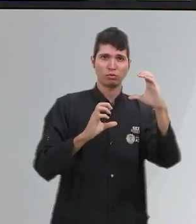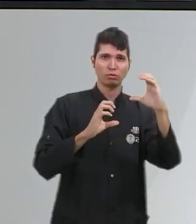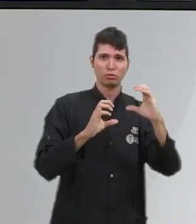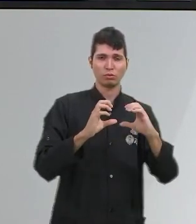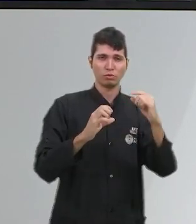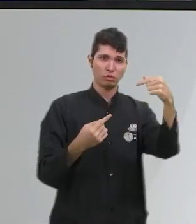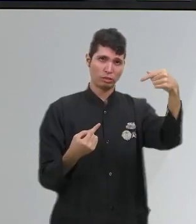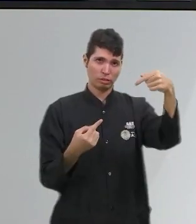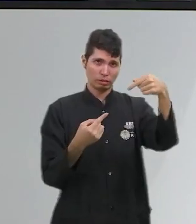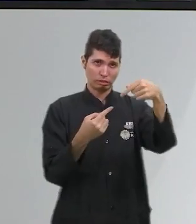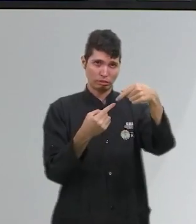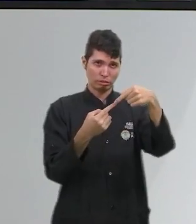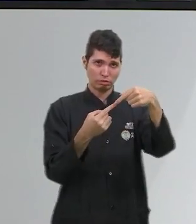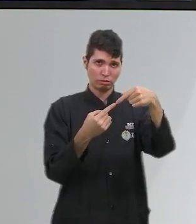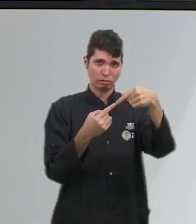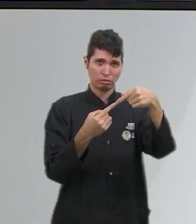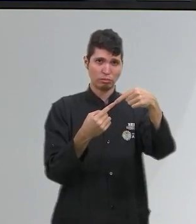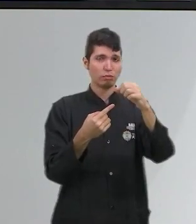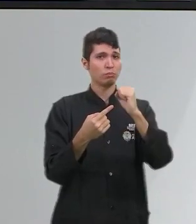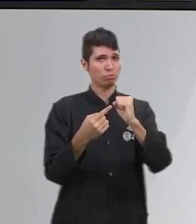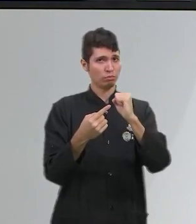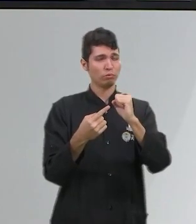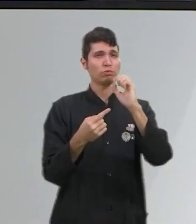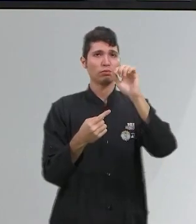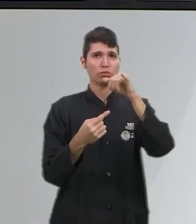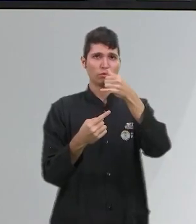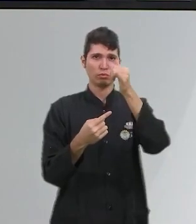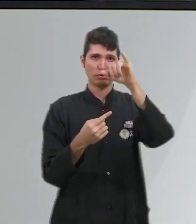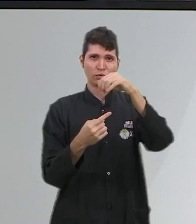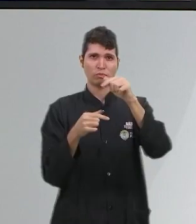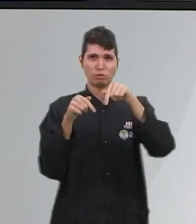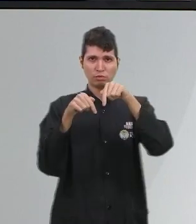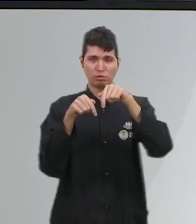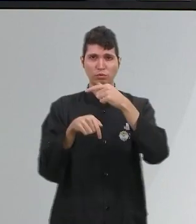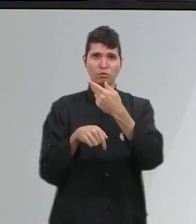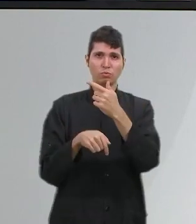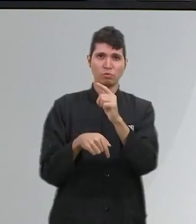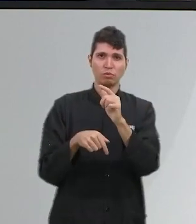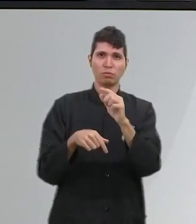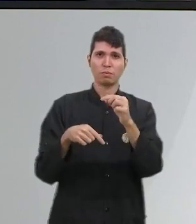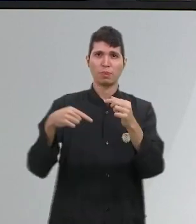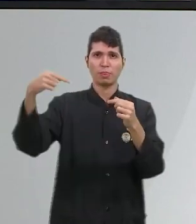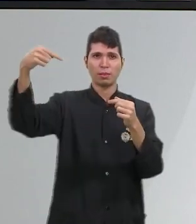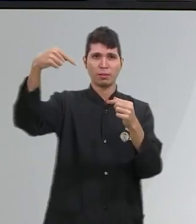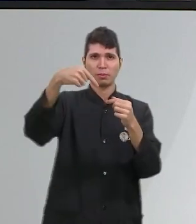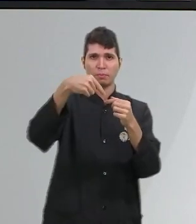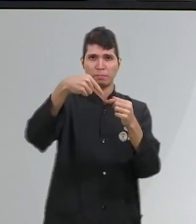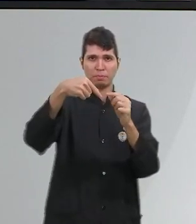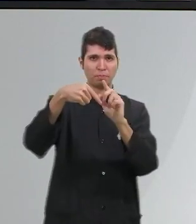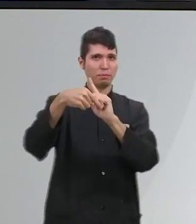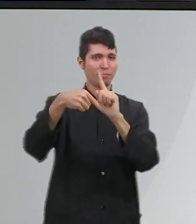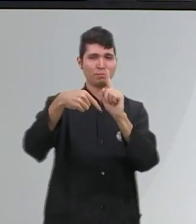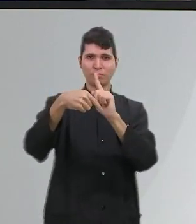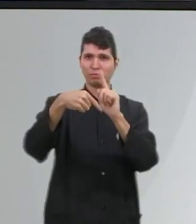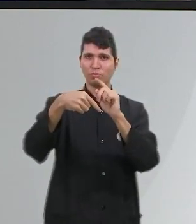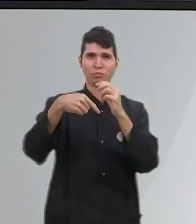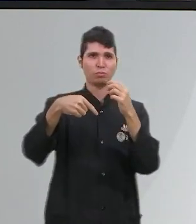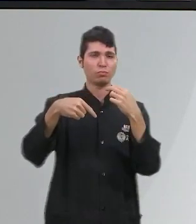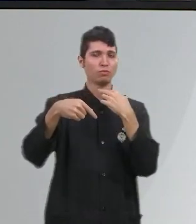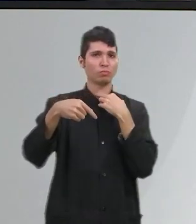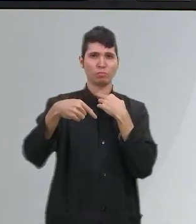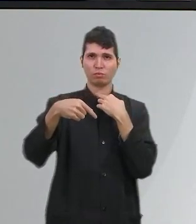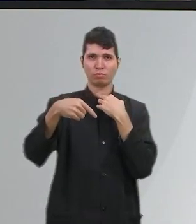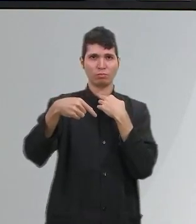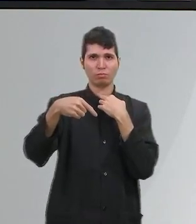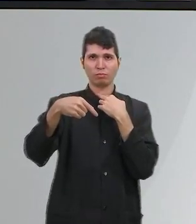outro. Pode até aparecer um outro elemento químico, mas ele não pode estar entre esses carbonos, tá?